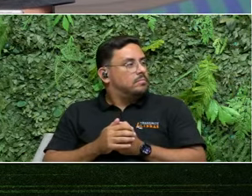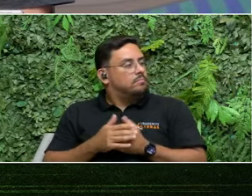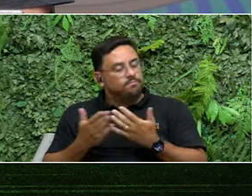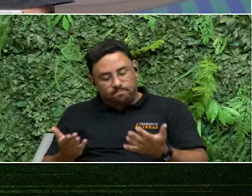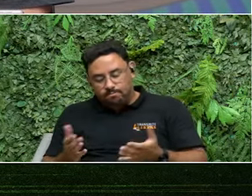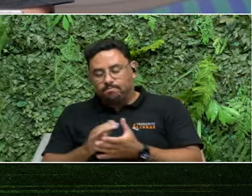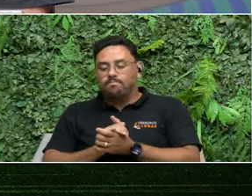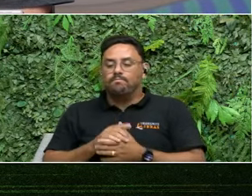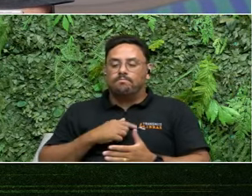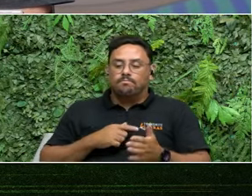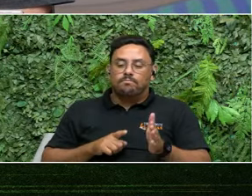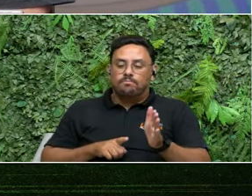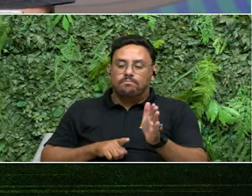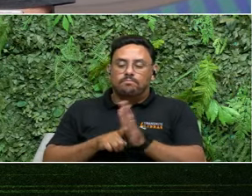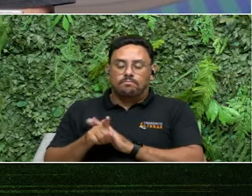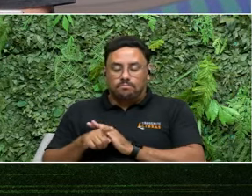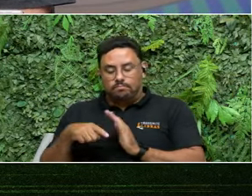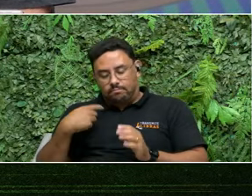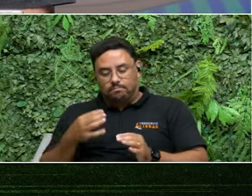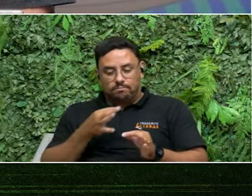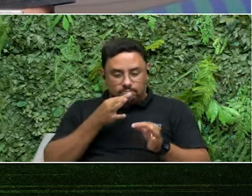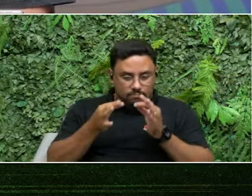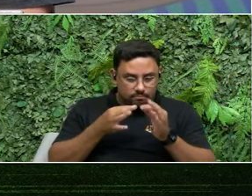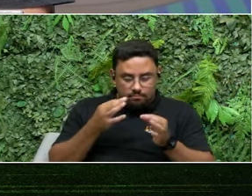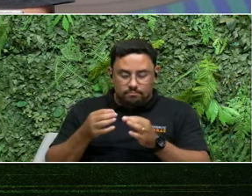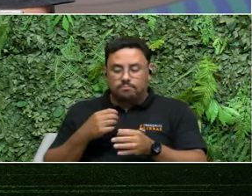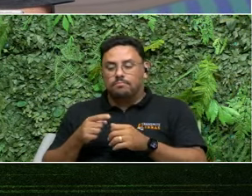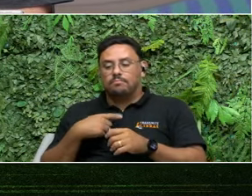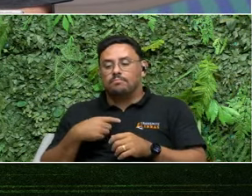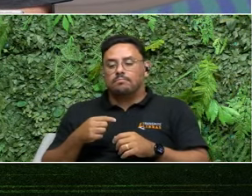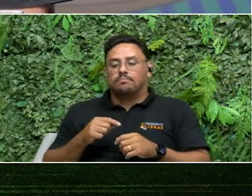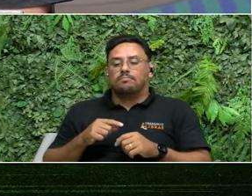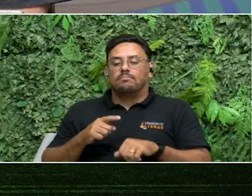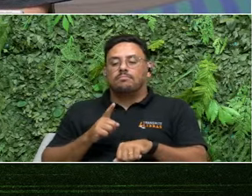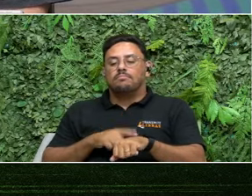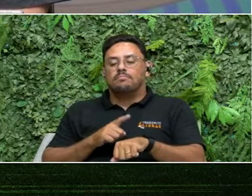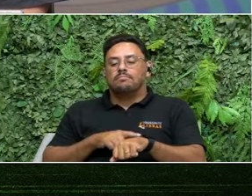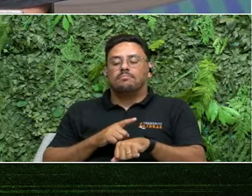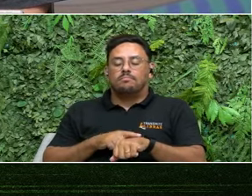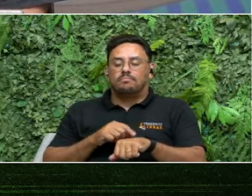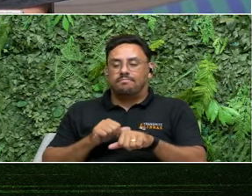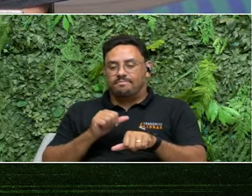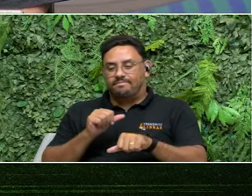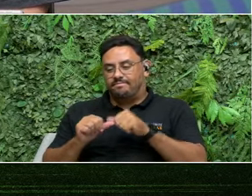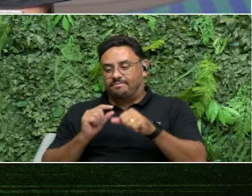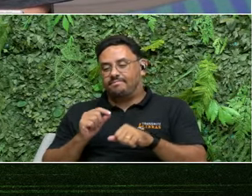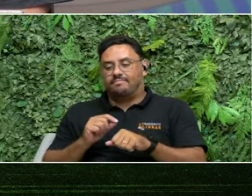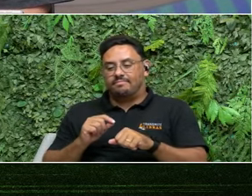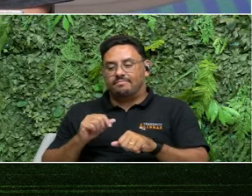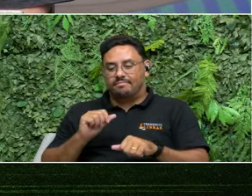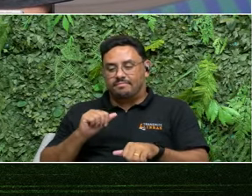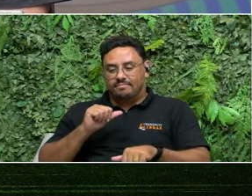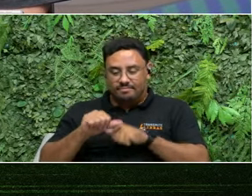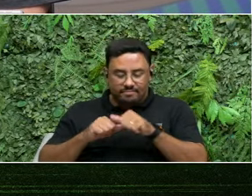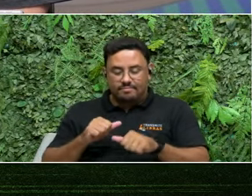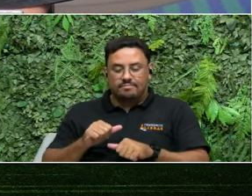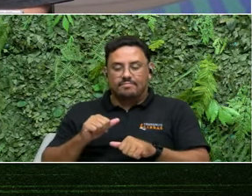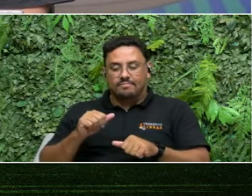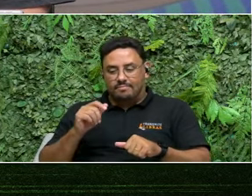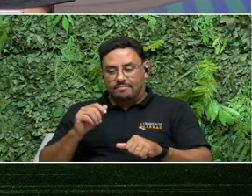esse essa pergunta lá pros nossos comentaristas é muito pouco tempo para transformar a mentalidade de jogo